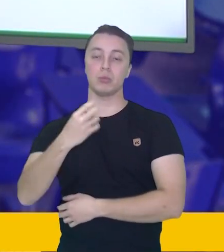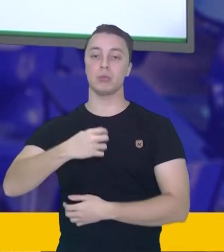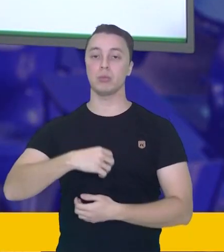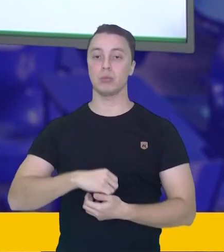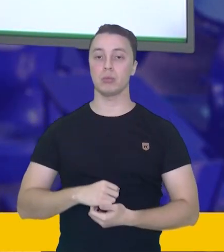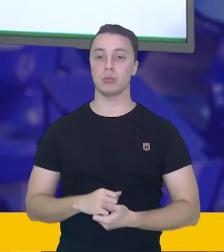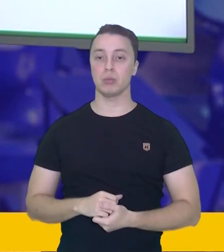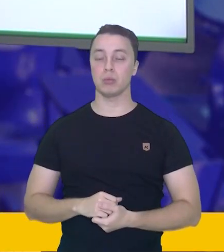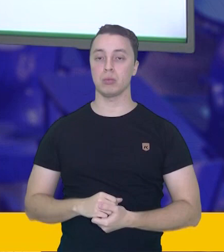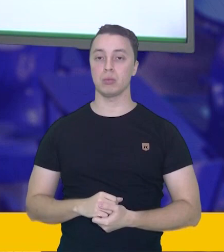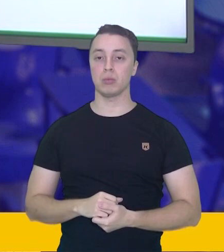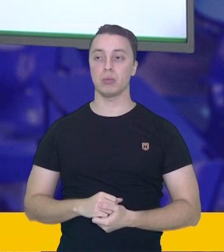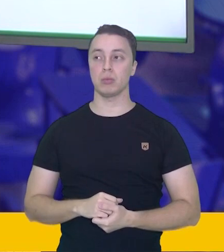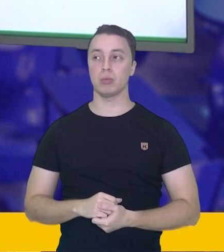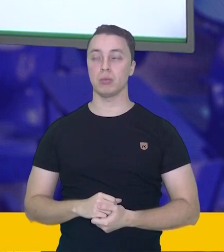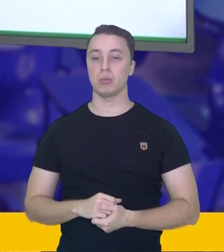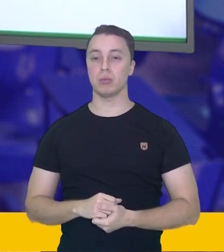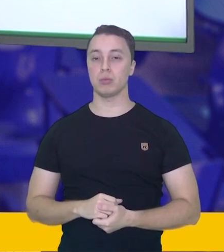e 3.